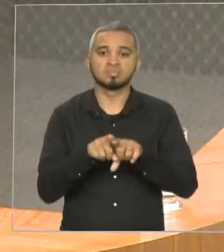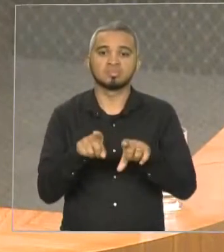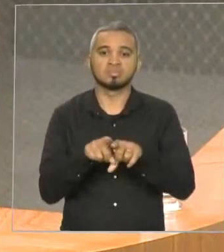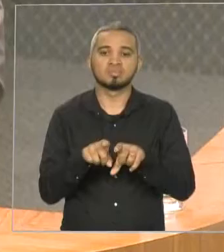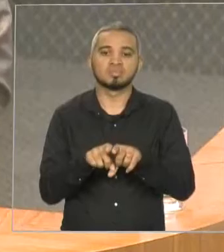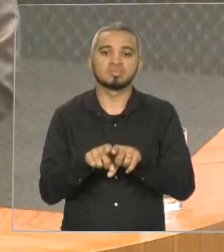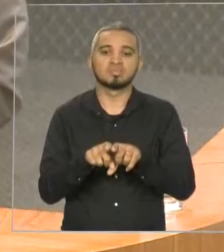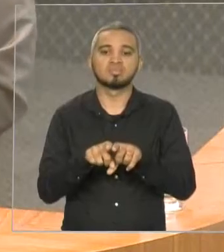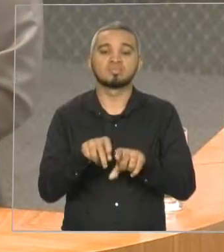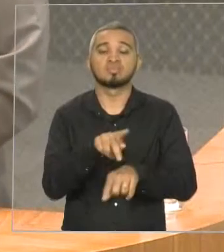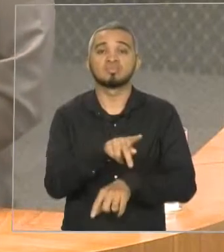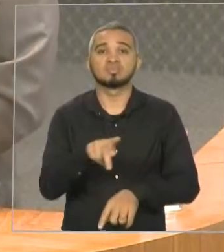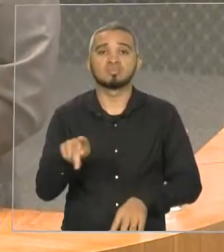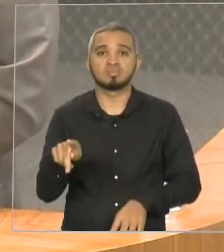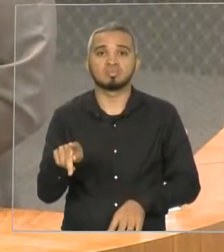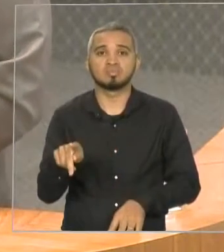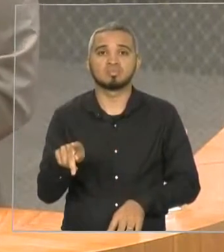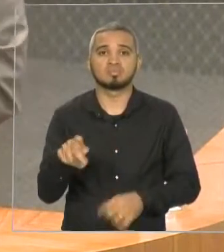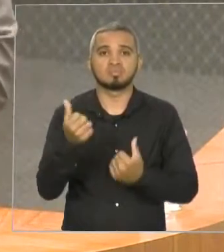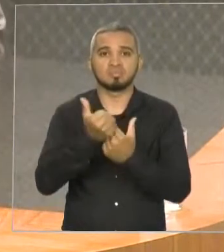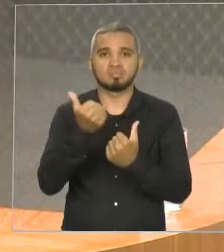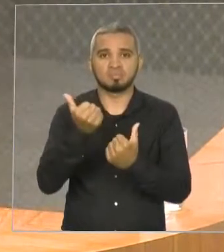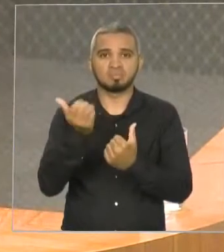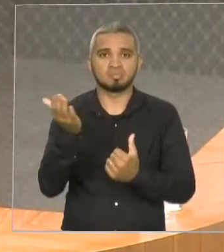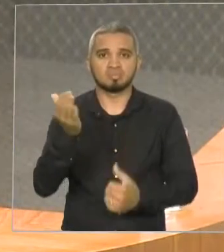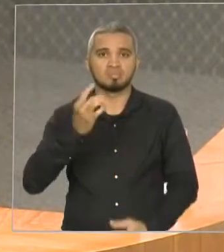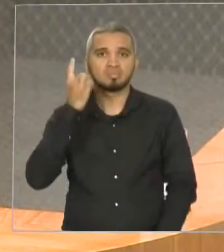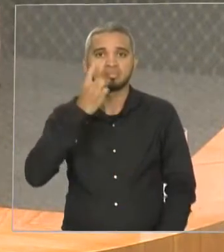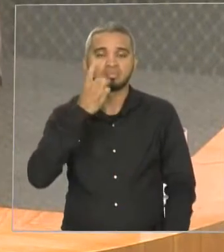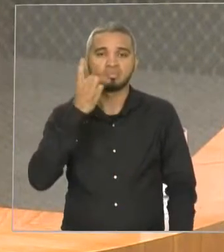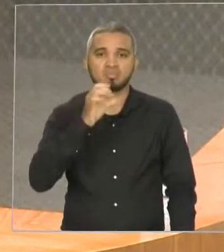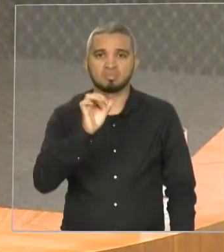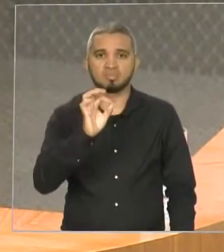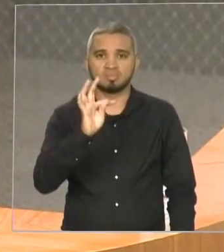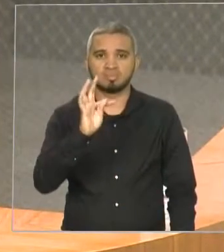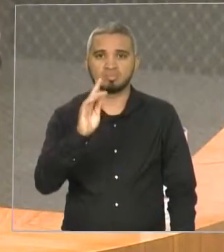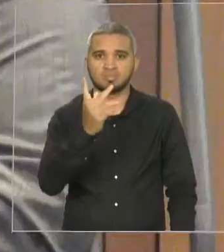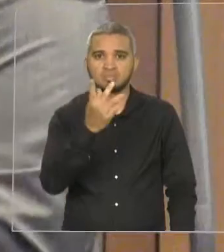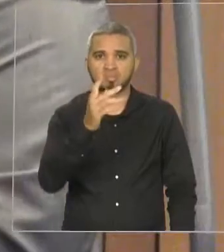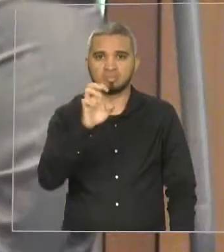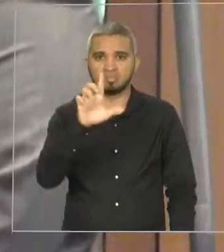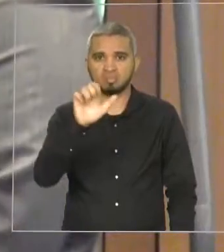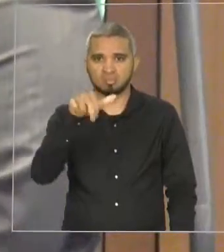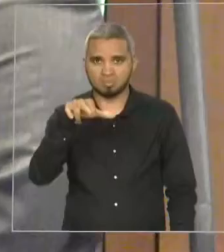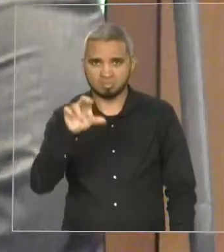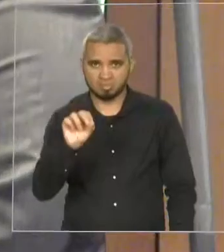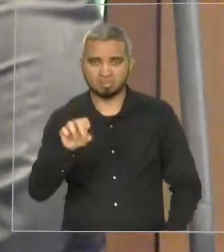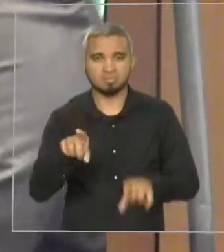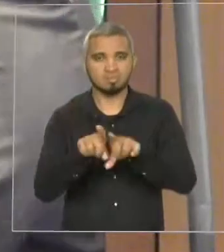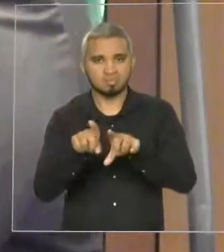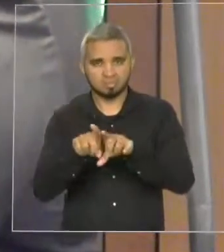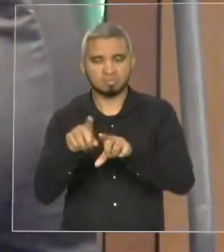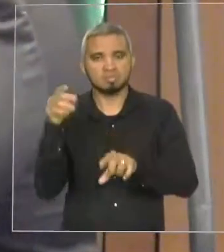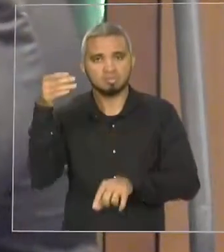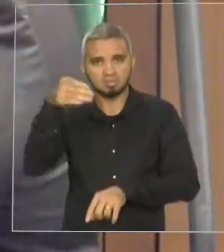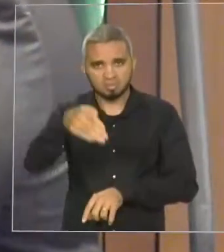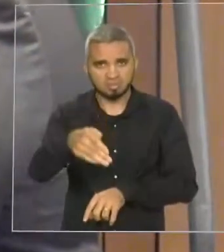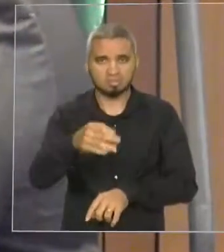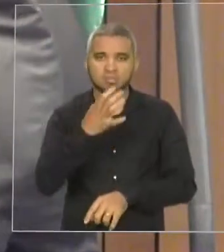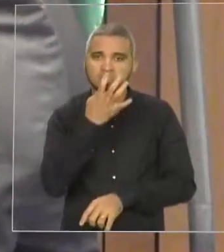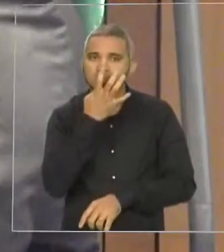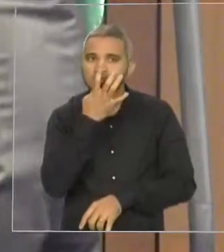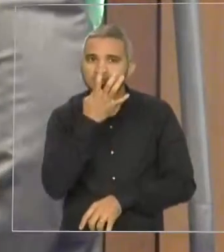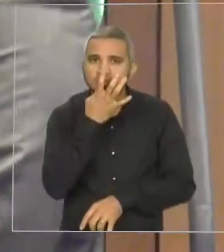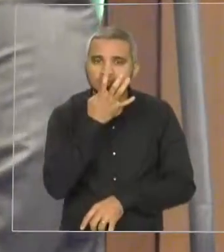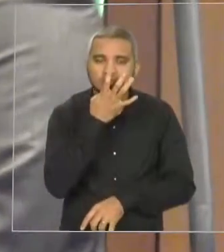o presidente interino desta casa, o deputado Otelino, que também fez presença e viu o prestígio